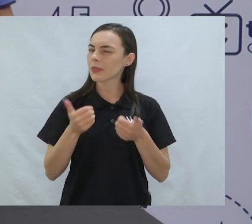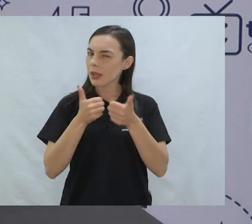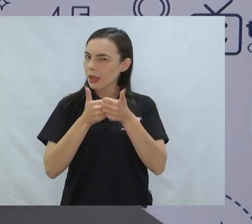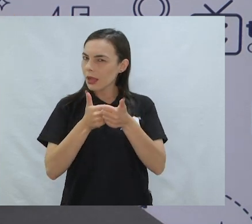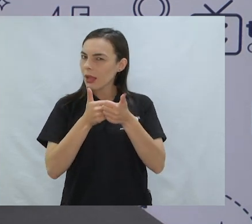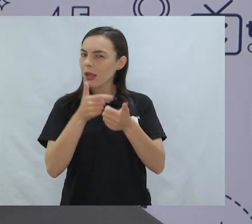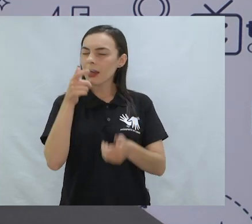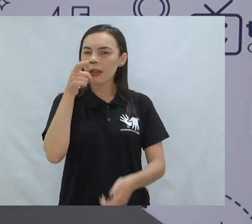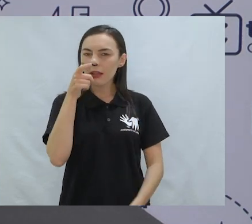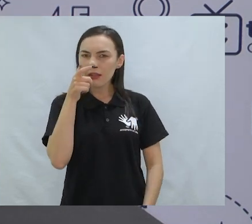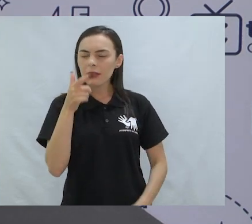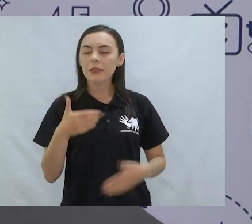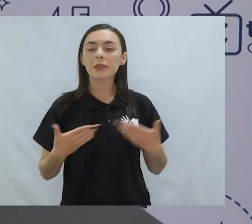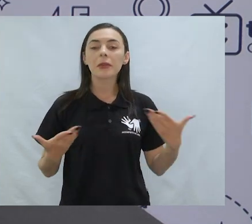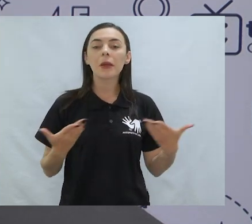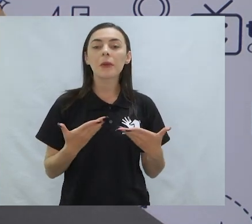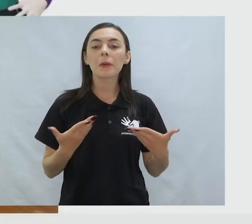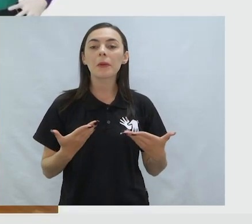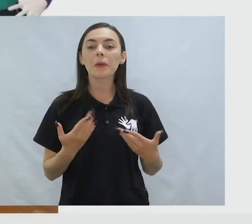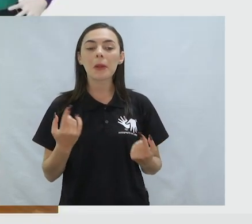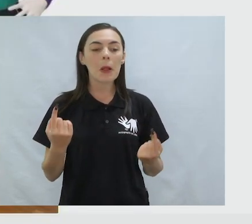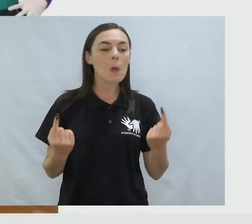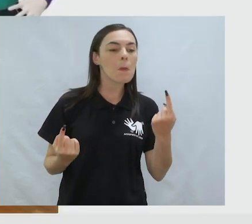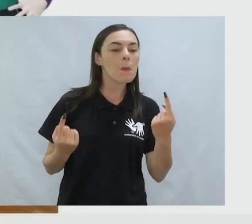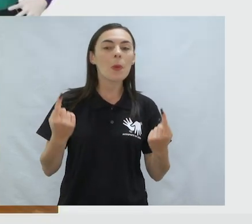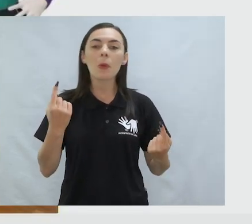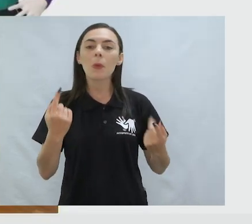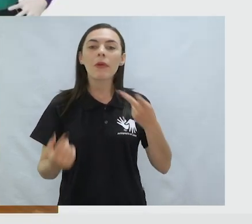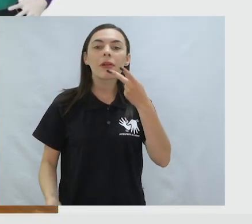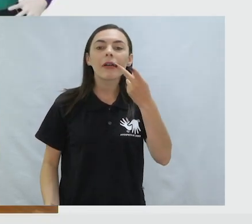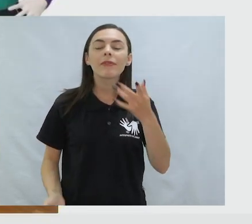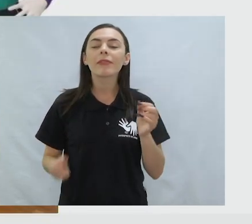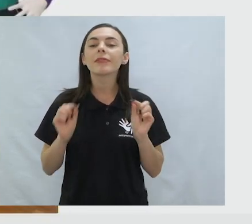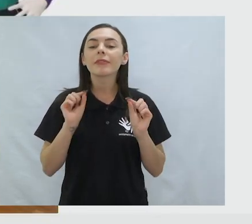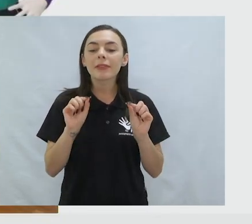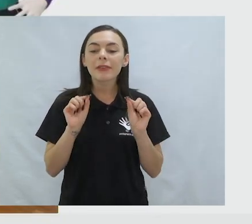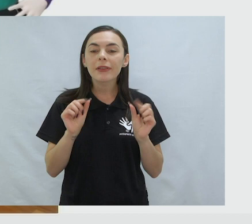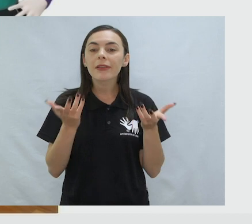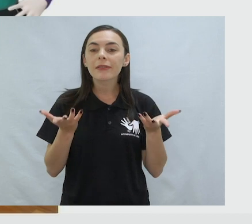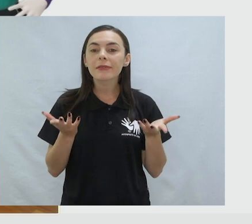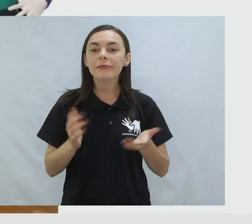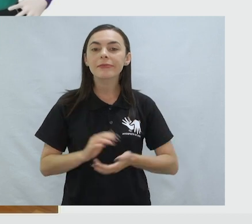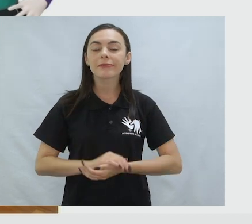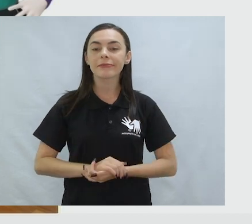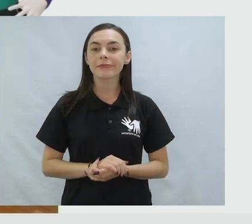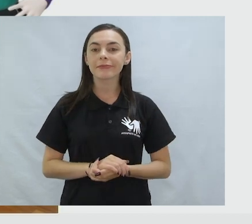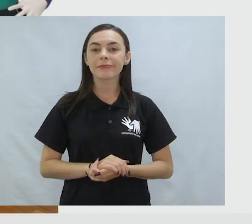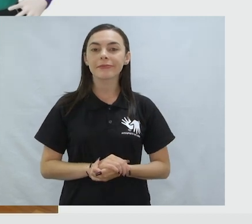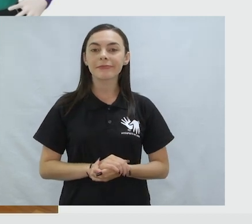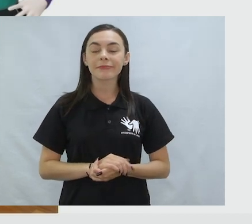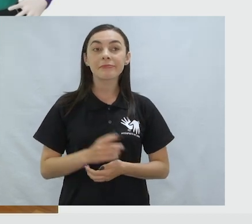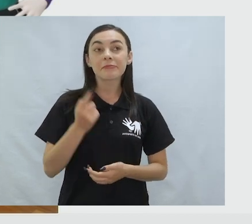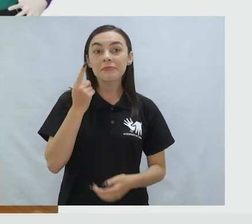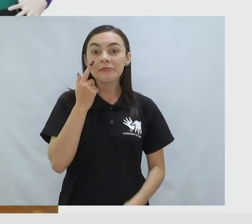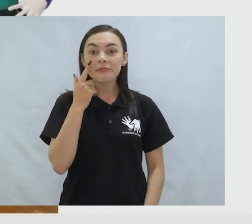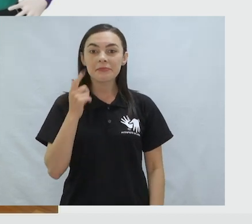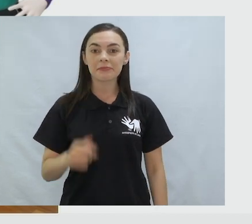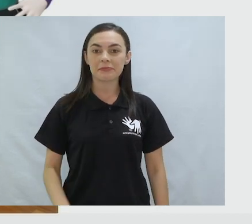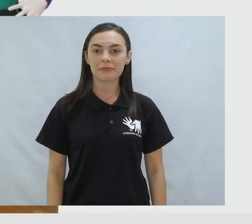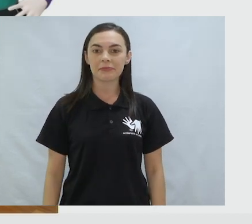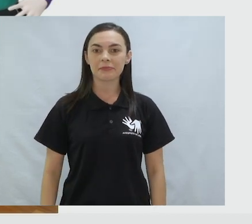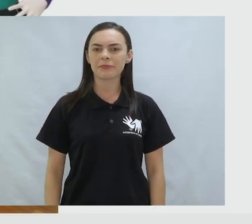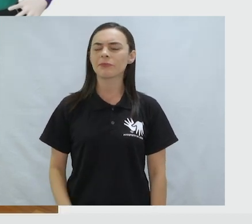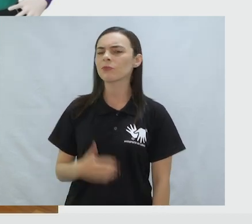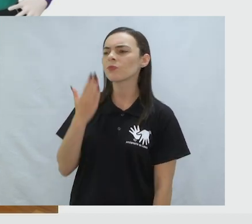reveladas. Vão junto aí comigo. E agora? Será que é o Max que vai falar ou vai ser a Isa de novo? Vamos